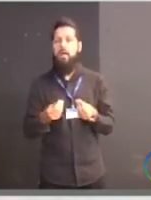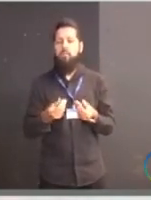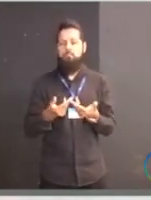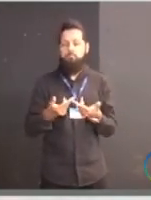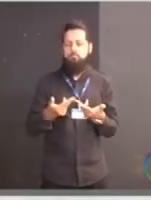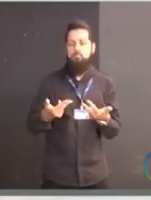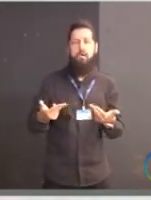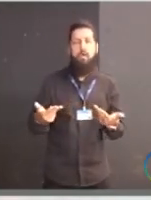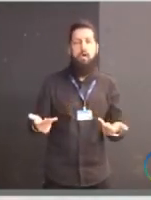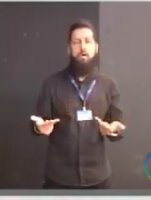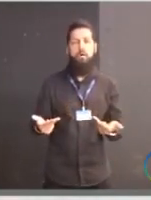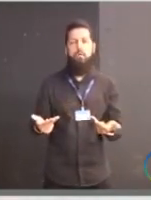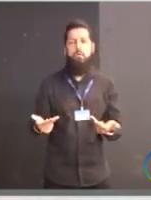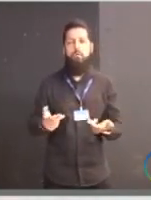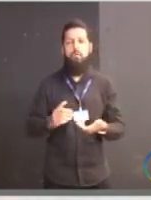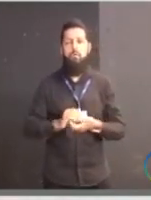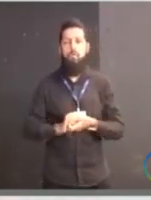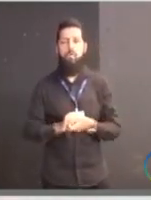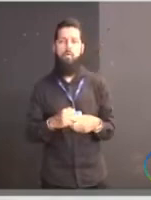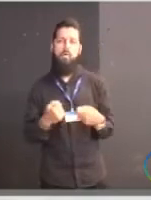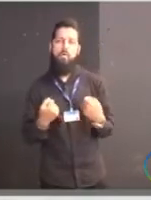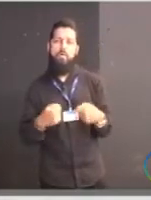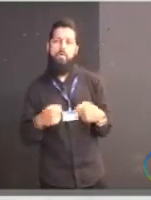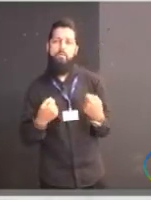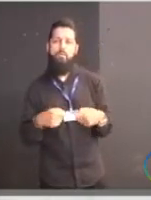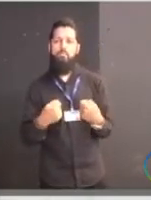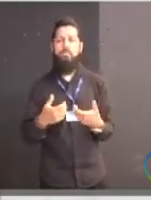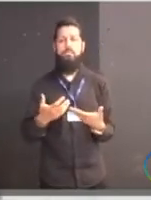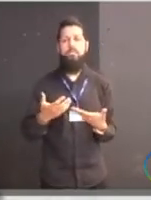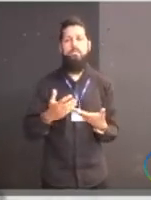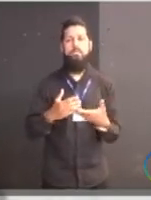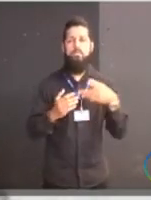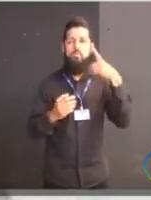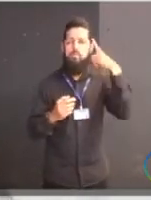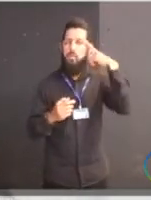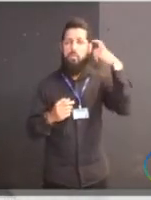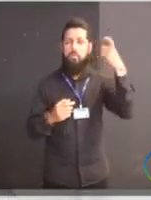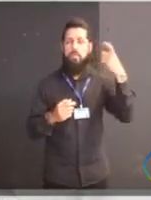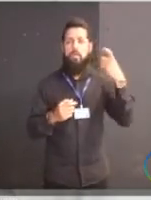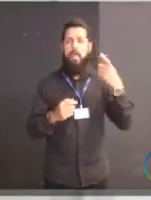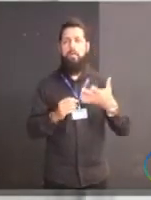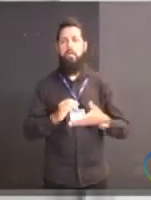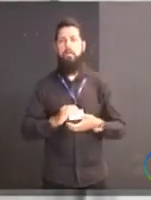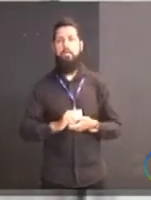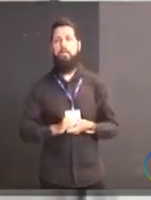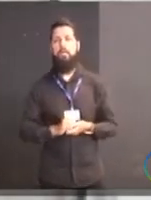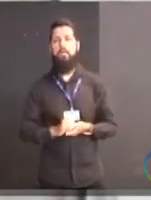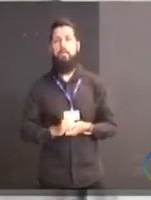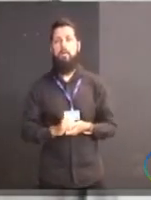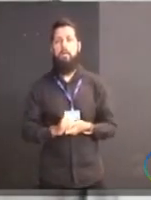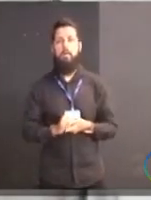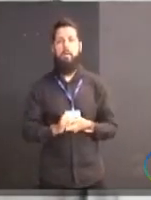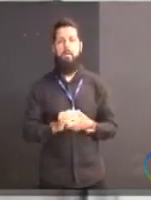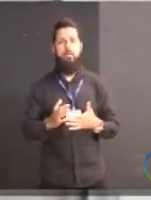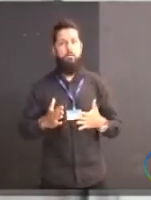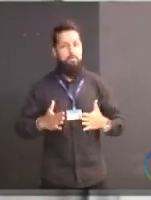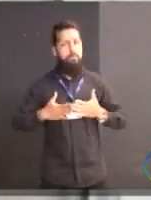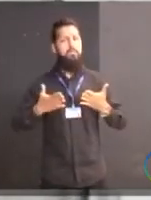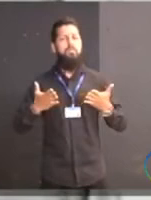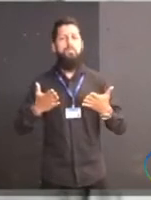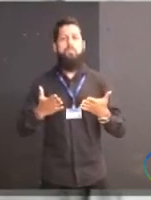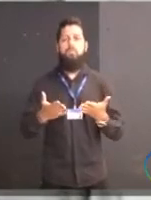heróicas, sublimes, que aceitaram aquelas ideias e as divulgaram com tanto entusiasmo pelo mundo